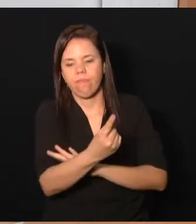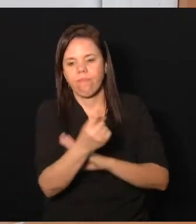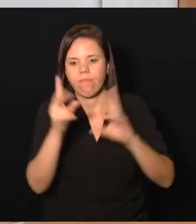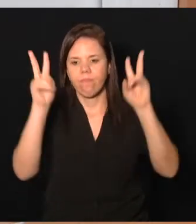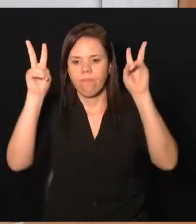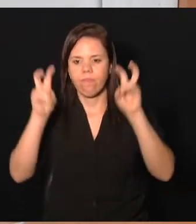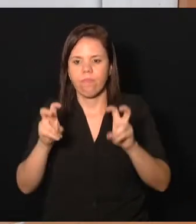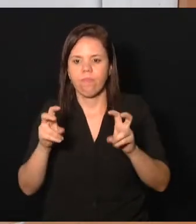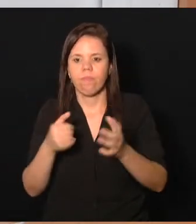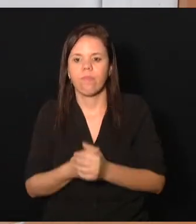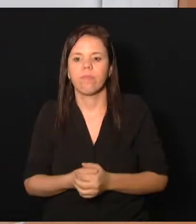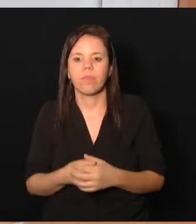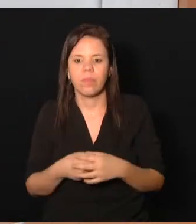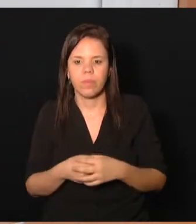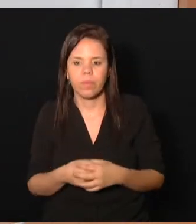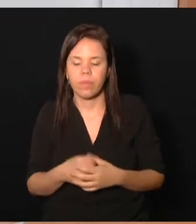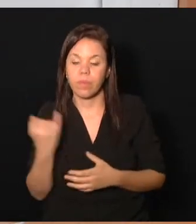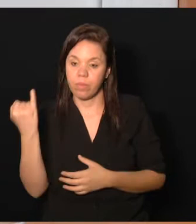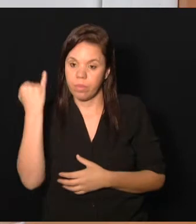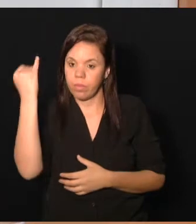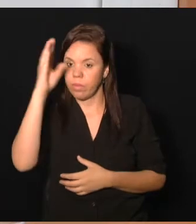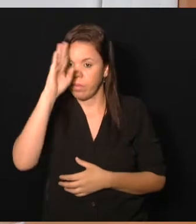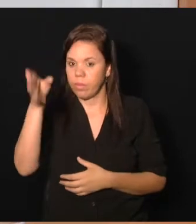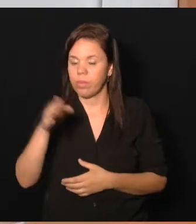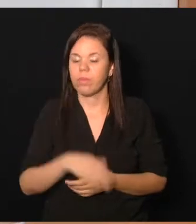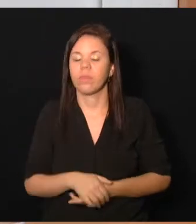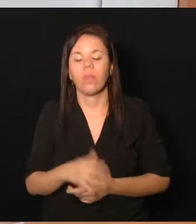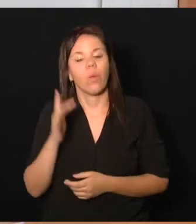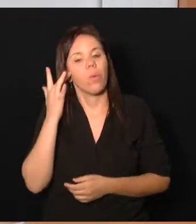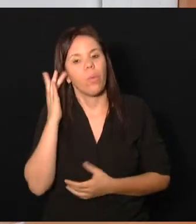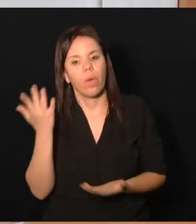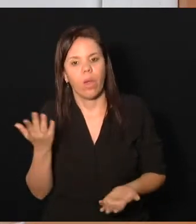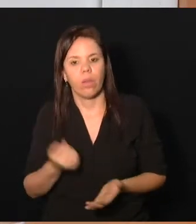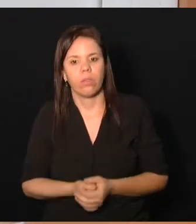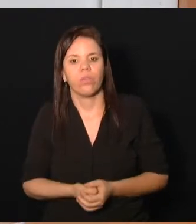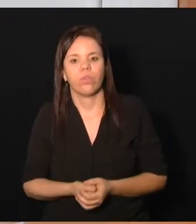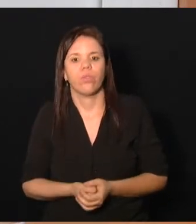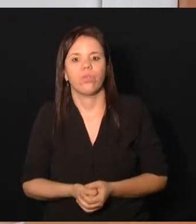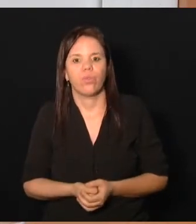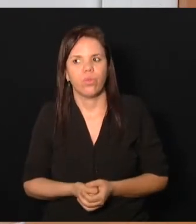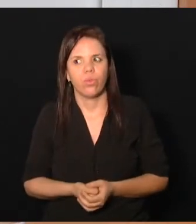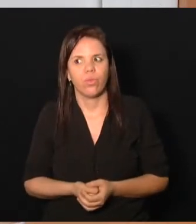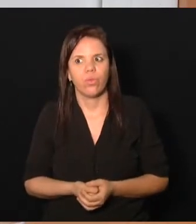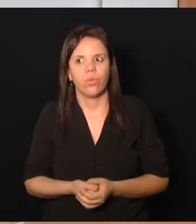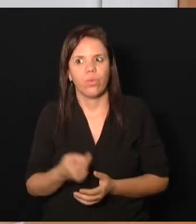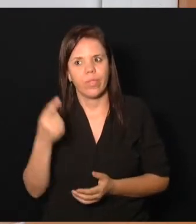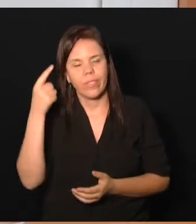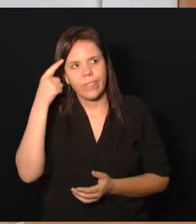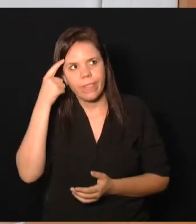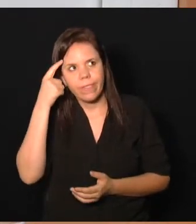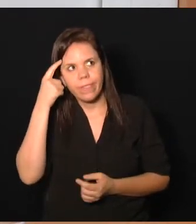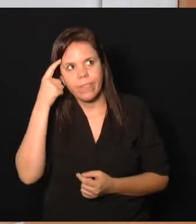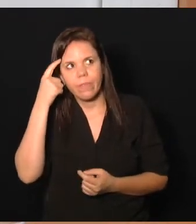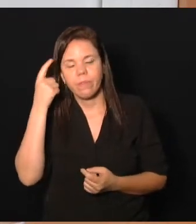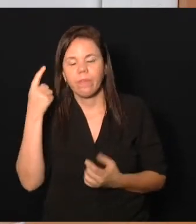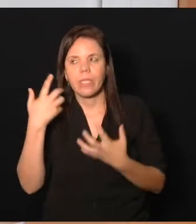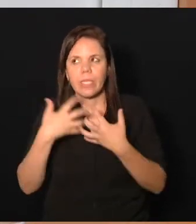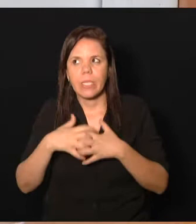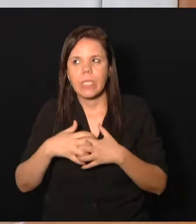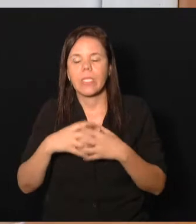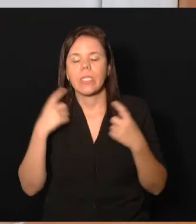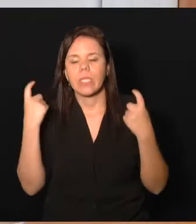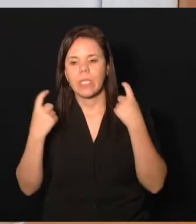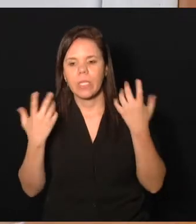temas precisos, porque eu acho que chacoalhar um pouquinho e a gente sair da zona de conforto é